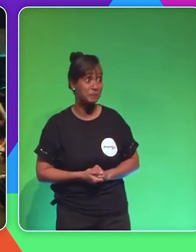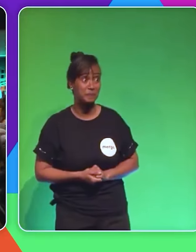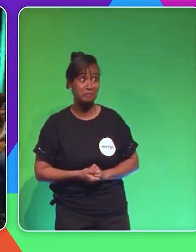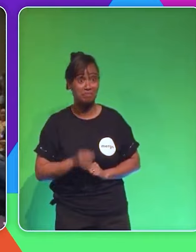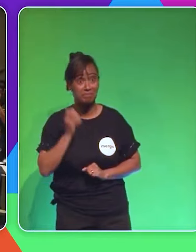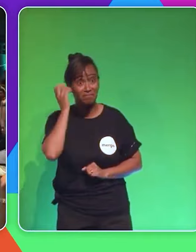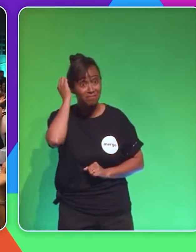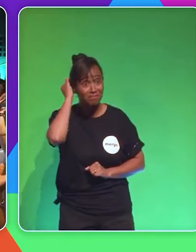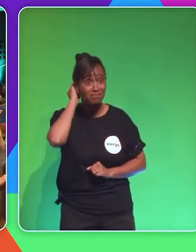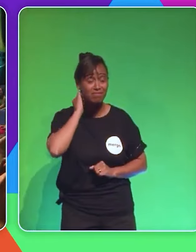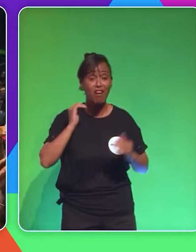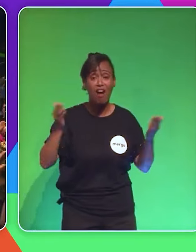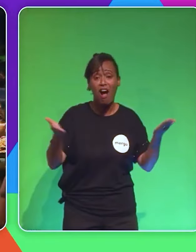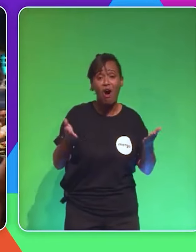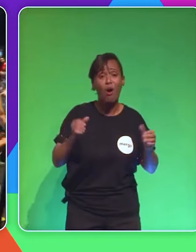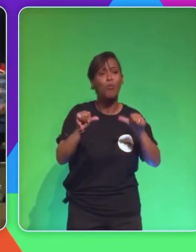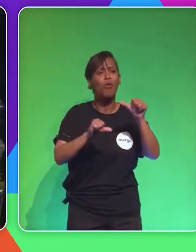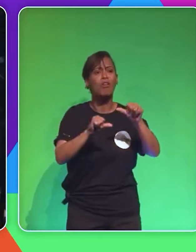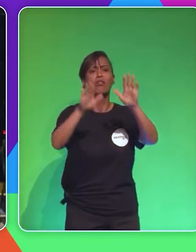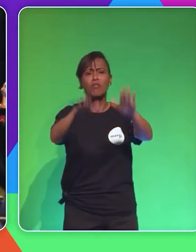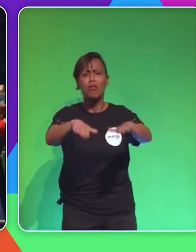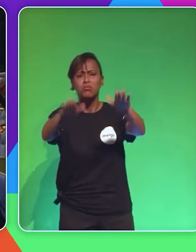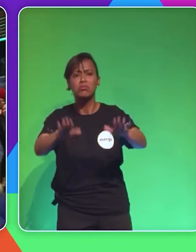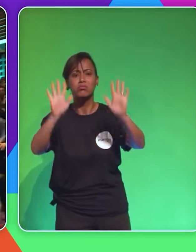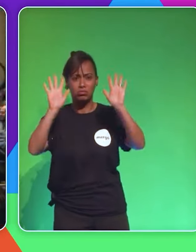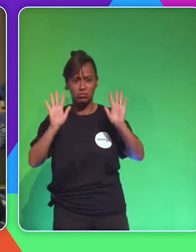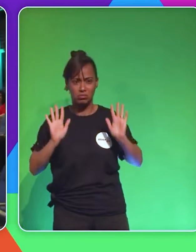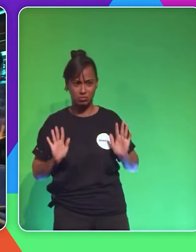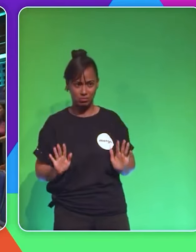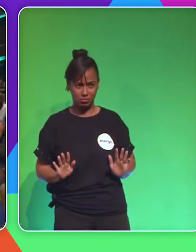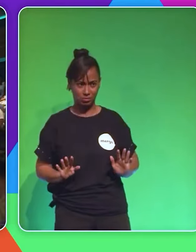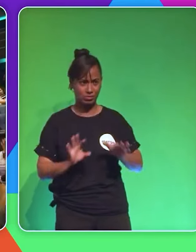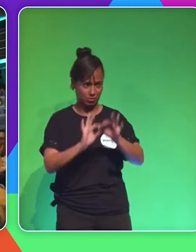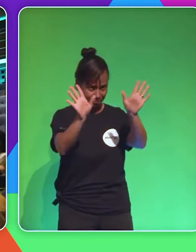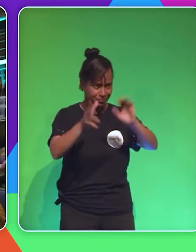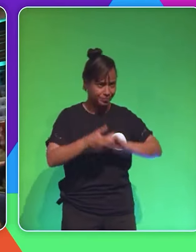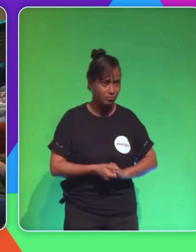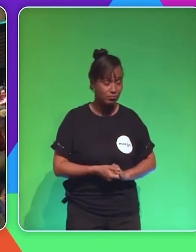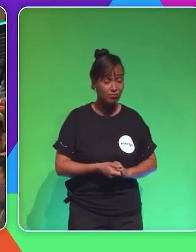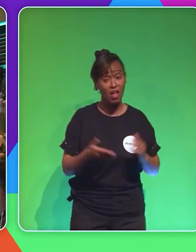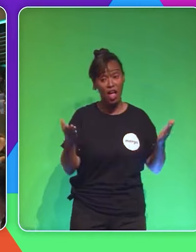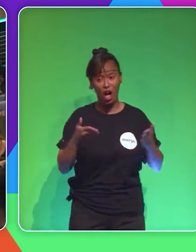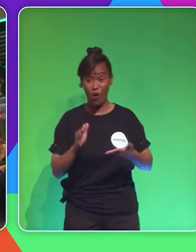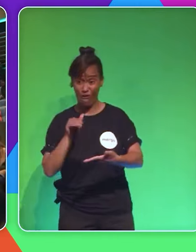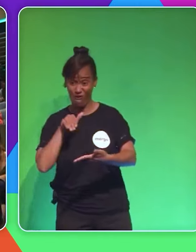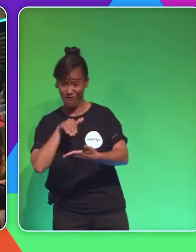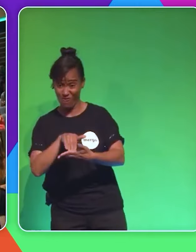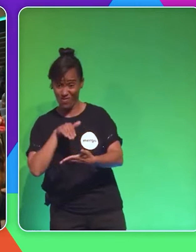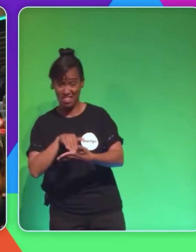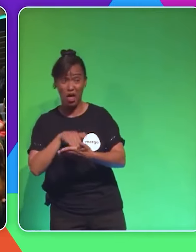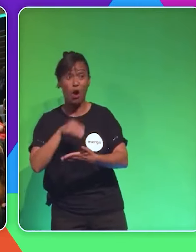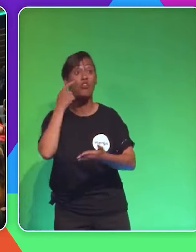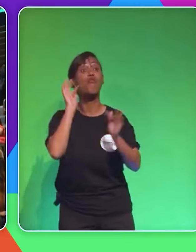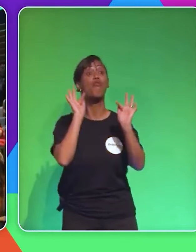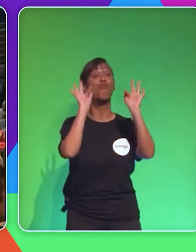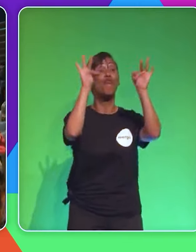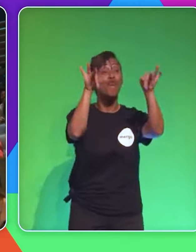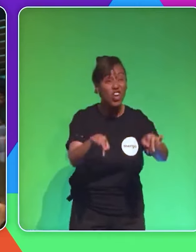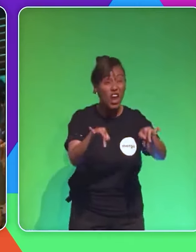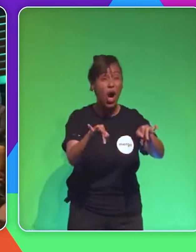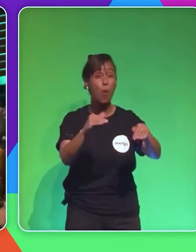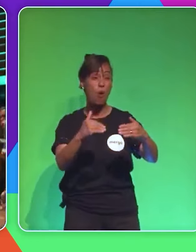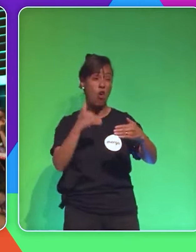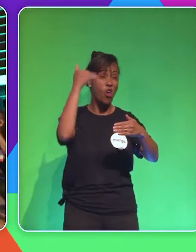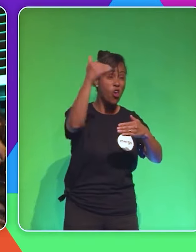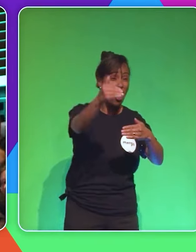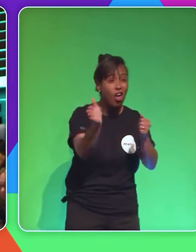aí agora obrigado obrigado podem abaixar a Agora vamos pra galera que salva no interclasse